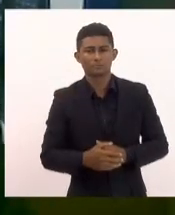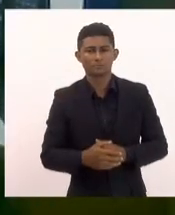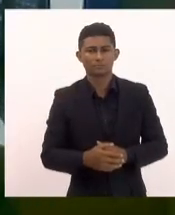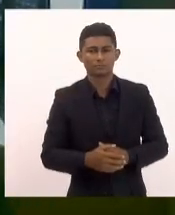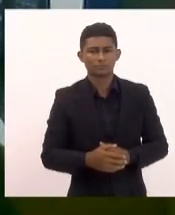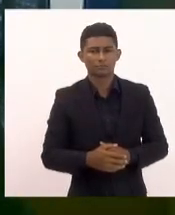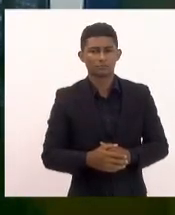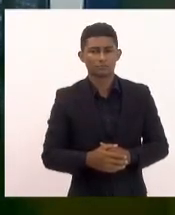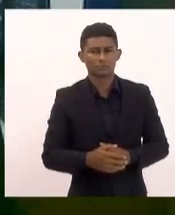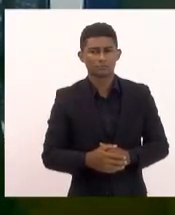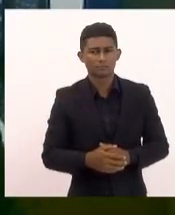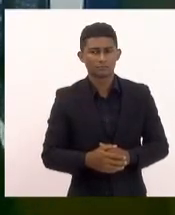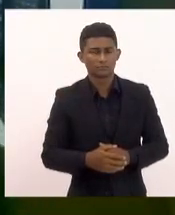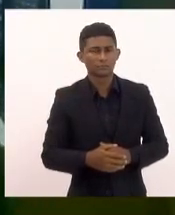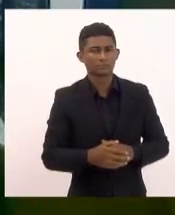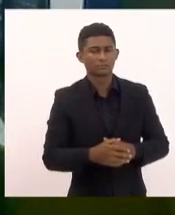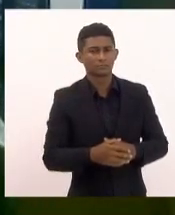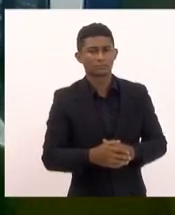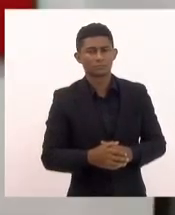plenário. Prejudicadas.